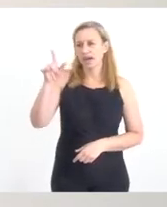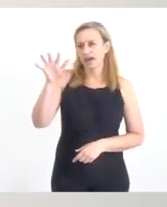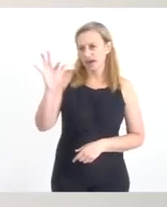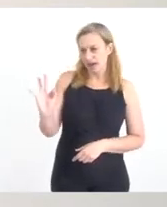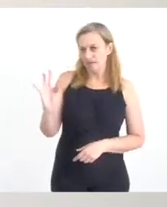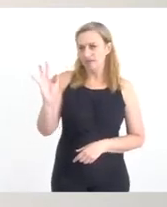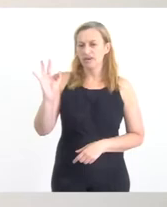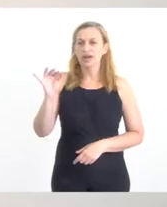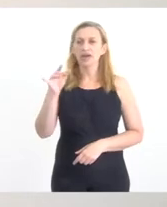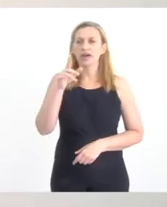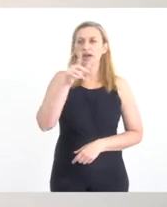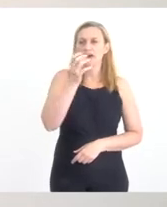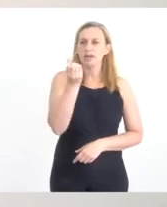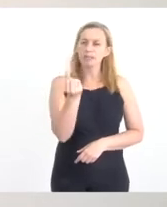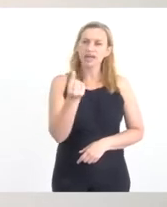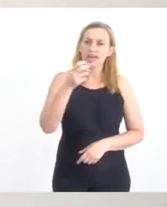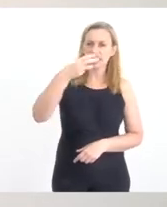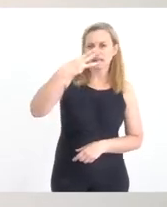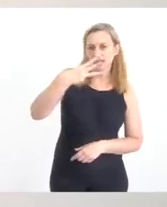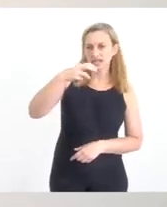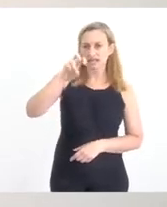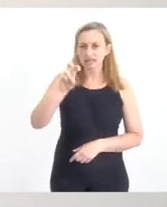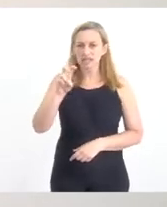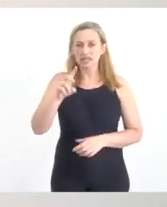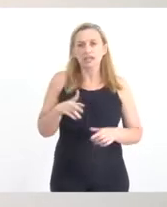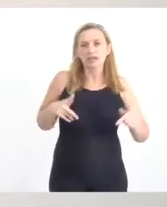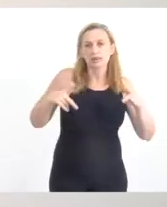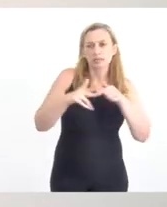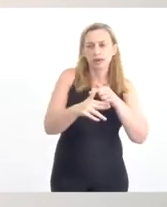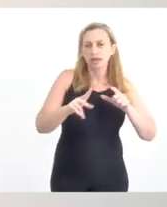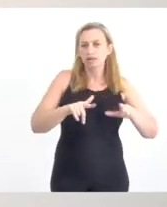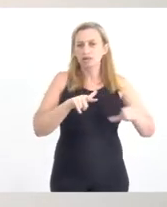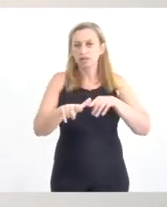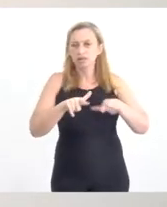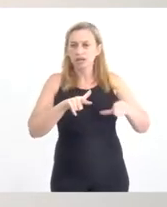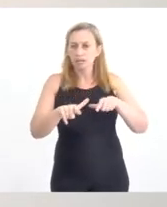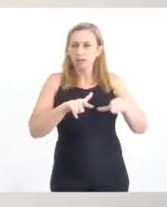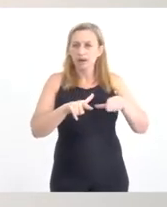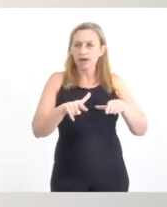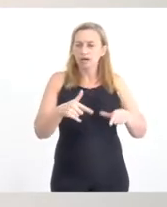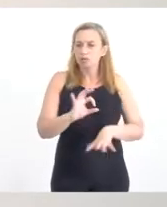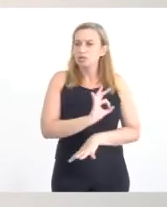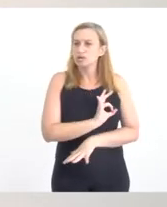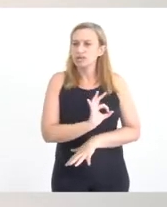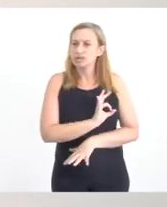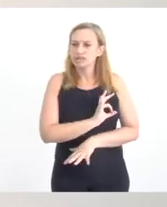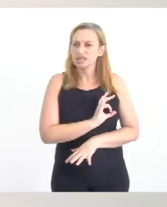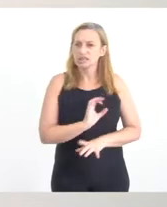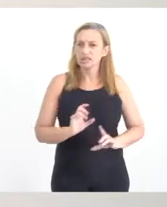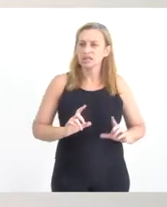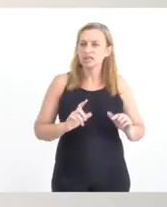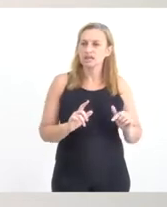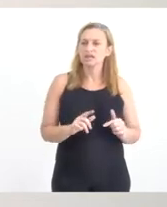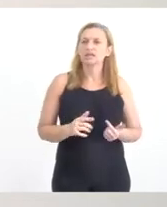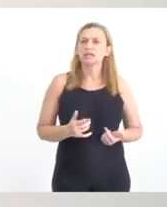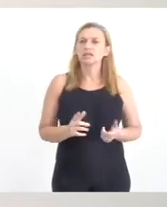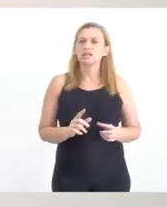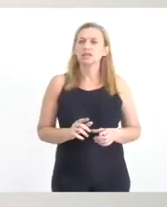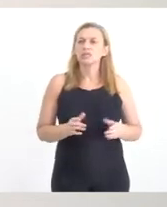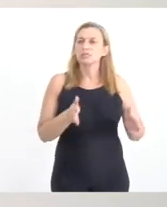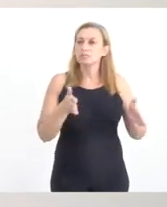635 que impede que as operações policiais sejam feitos a esmo